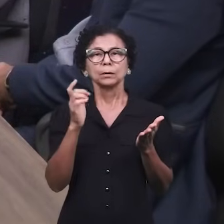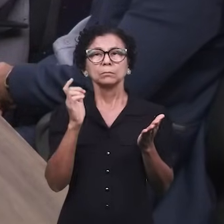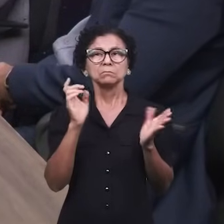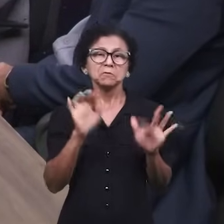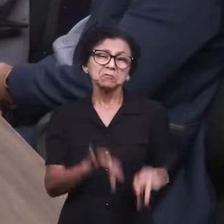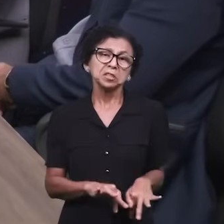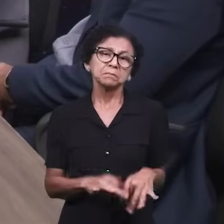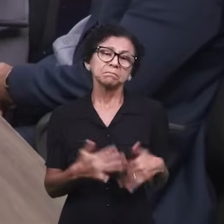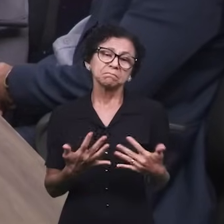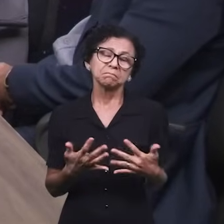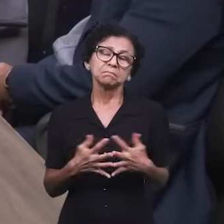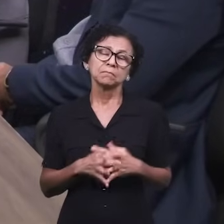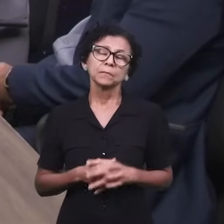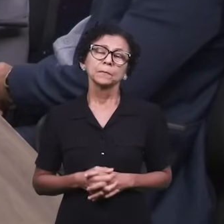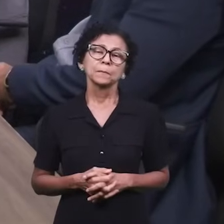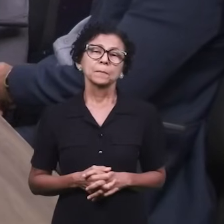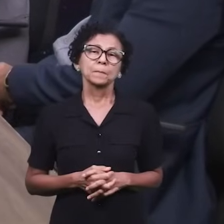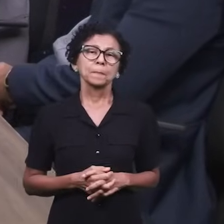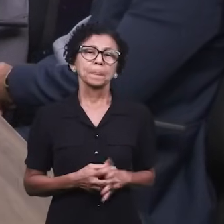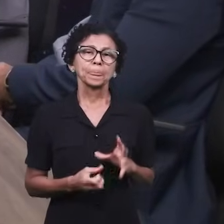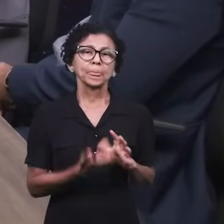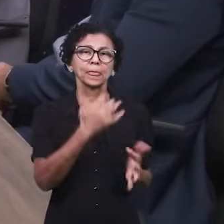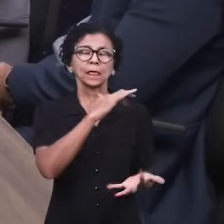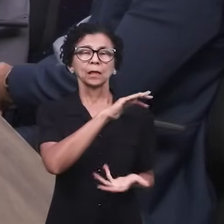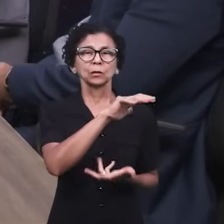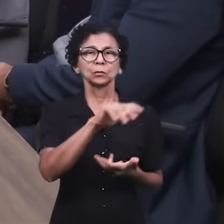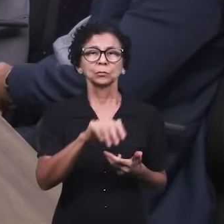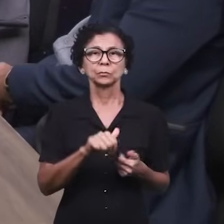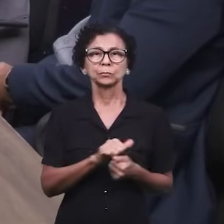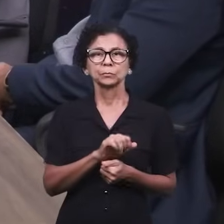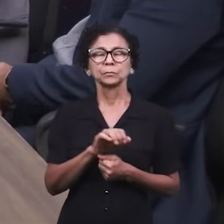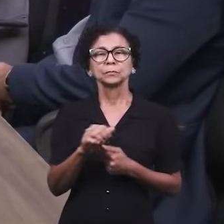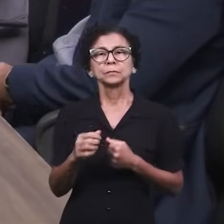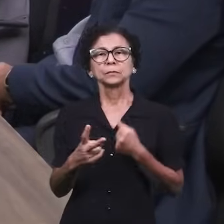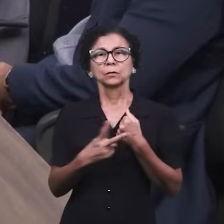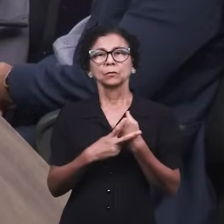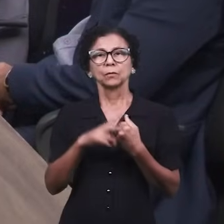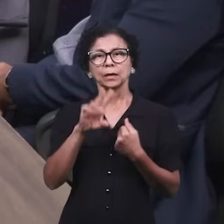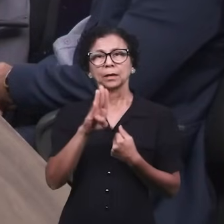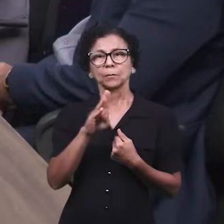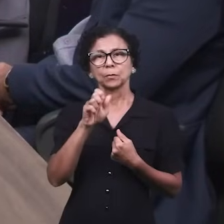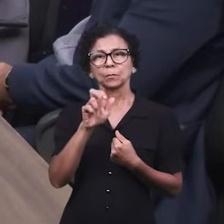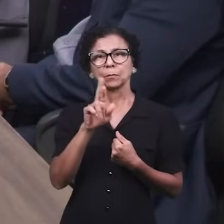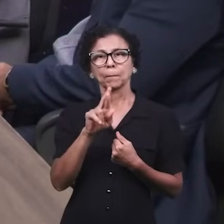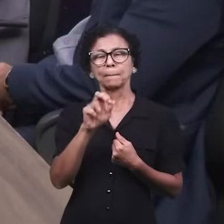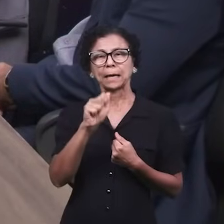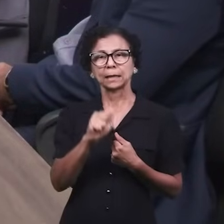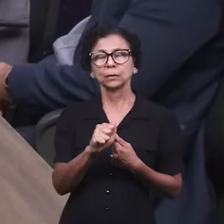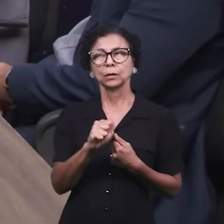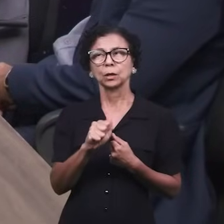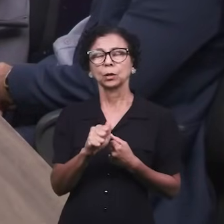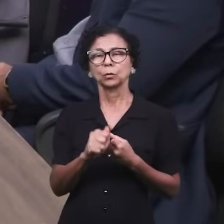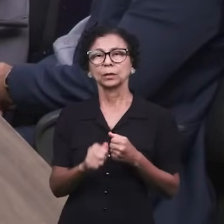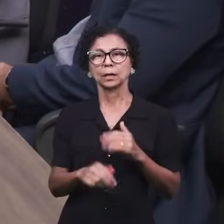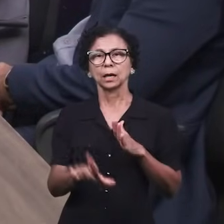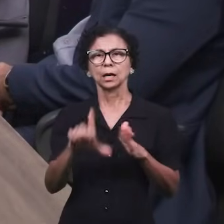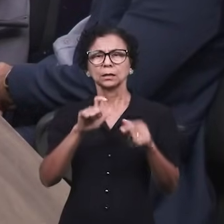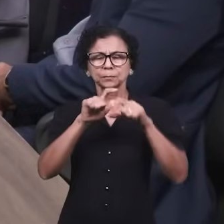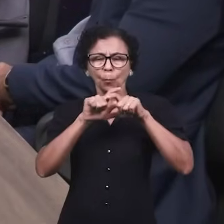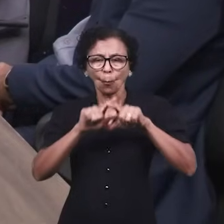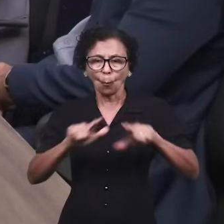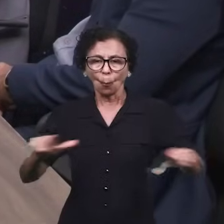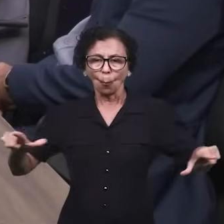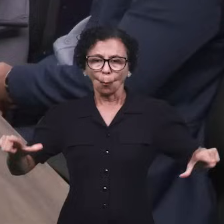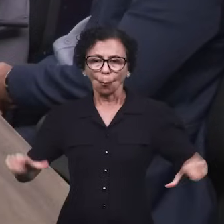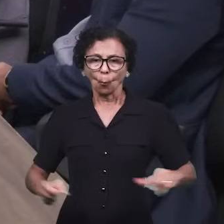aliás, diga-se de passagem que a obra criadora, quando o verbo bara, que significa criou do nada para existir por um